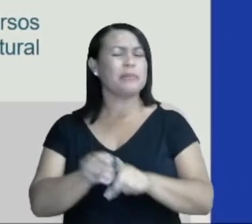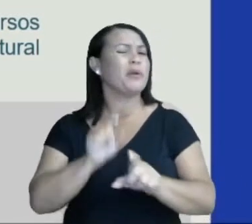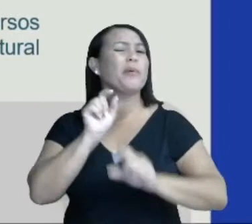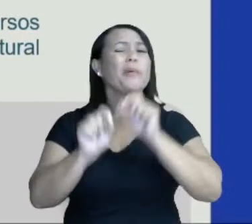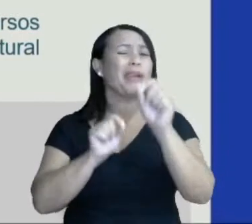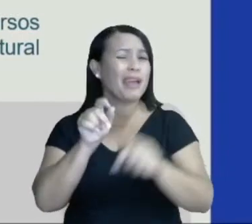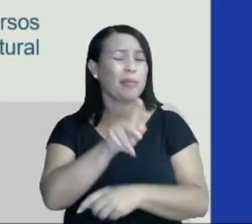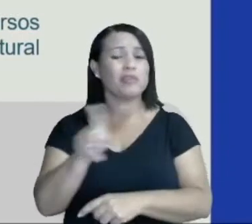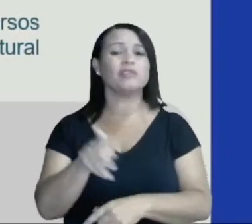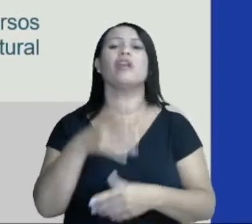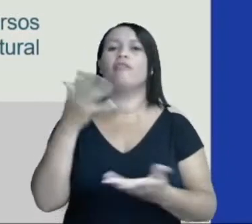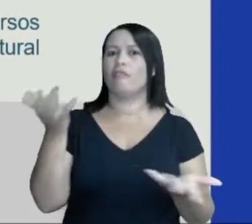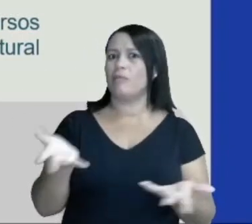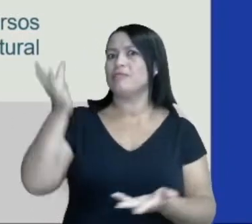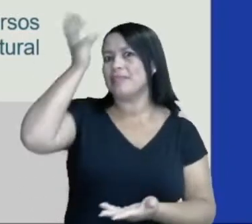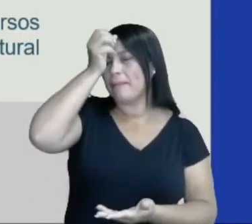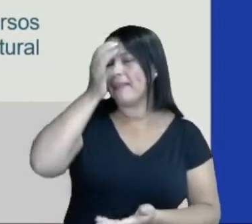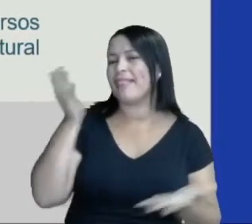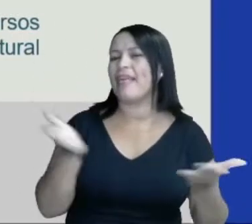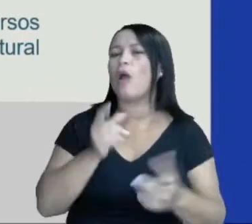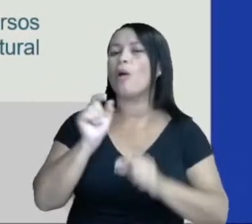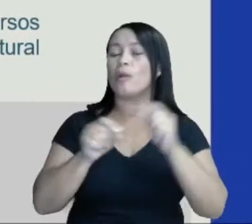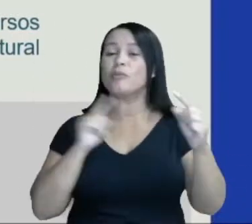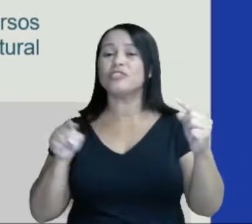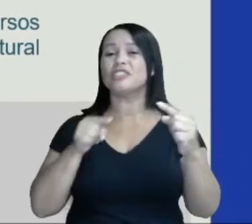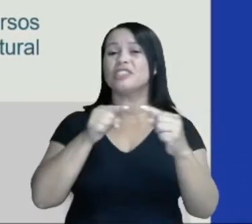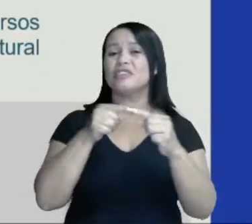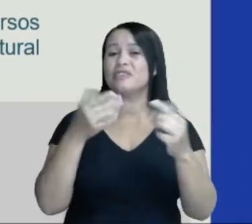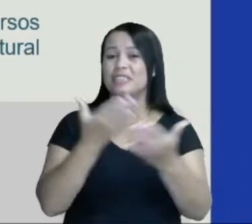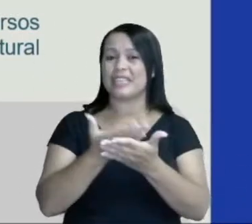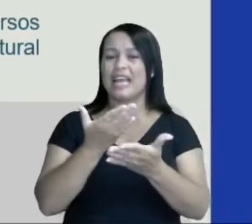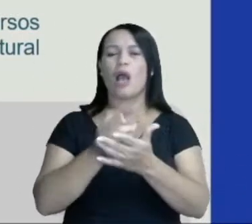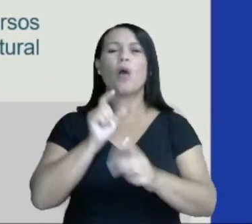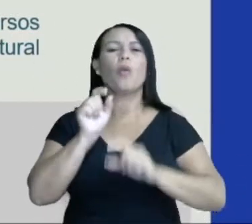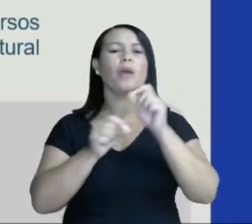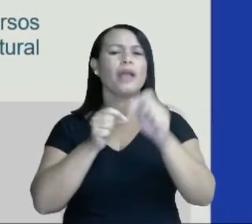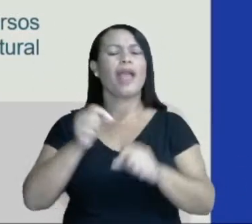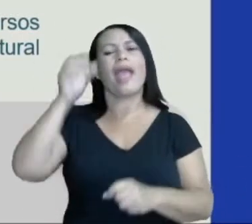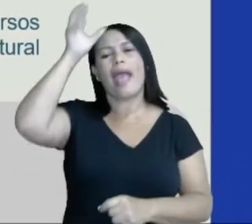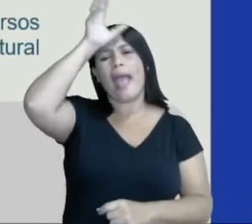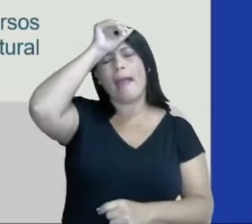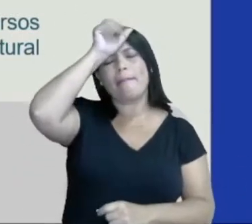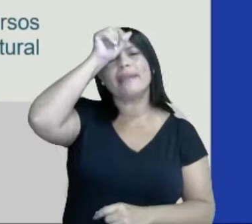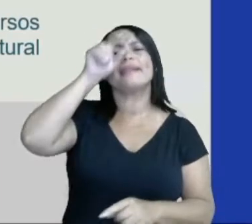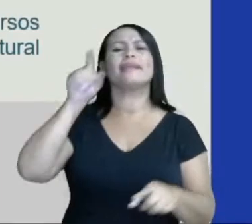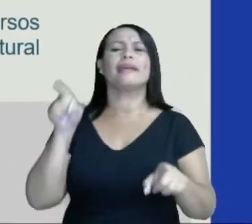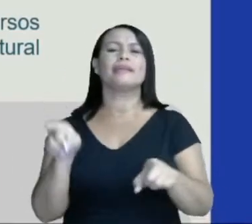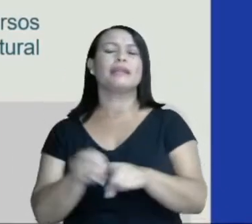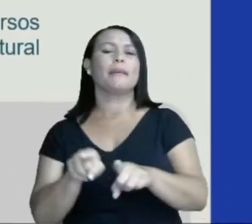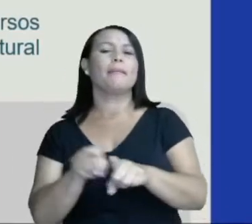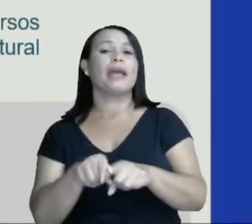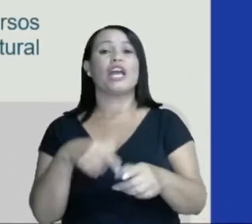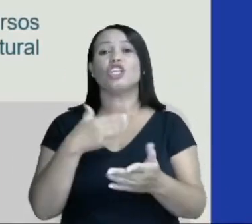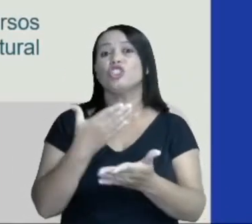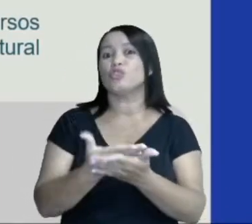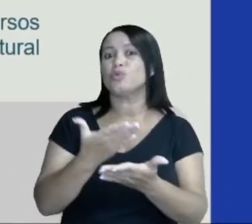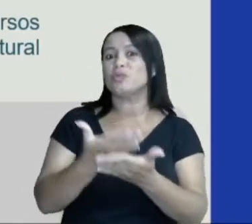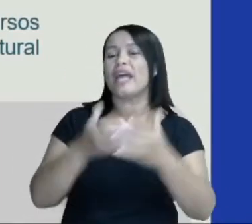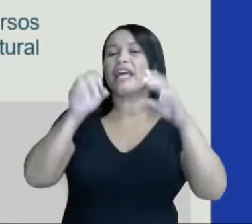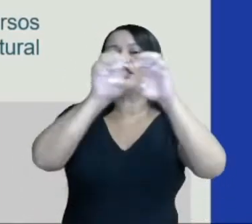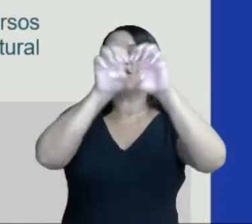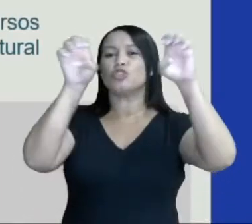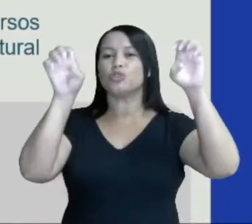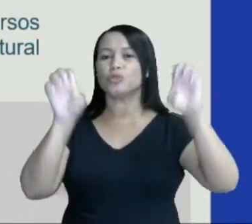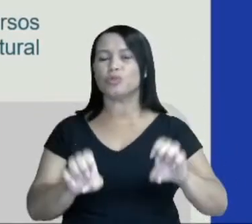vai descobrir agora, né? E o objetivo da nossa aula é justamente aprender sobre isso, aprender a estudar as